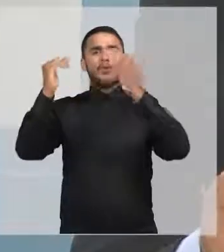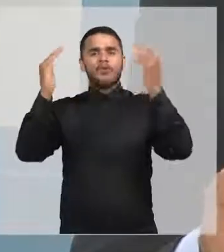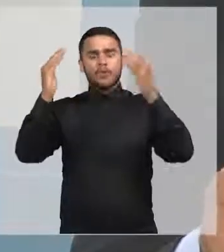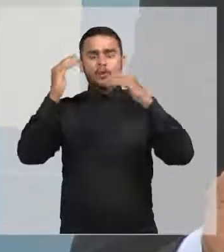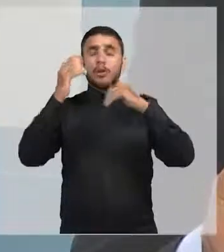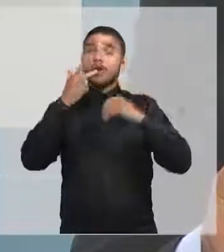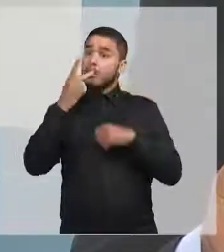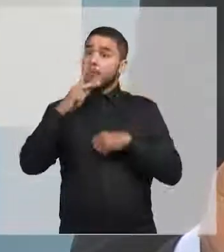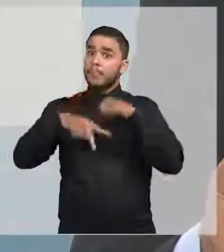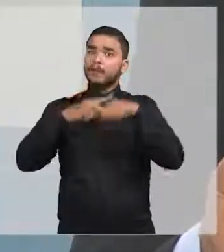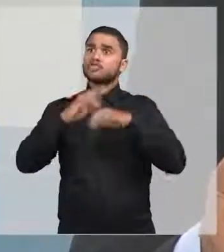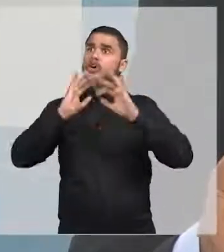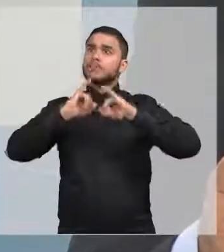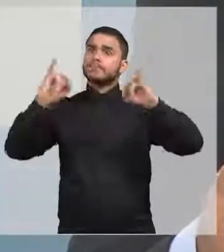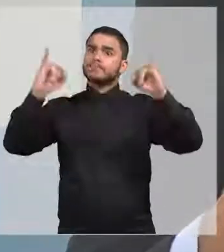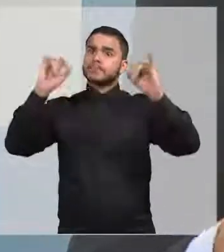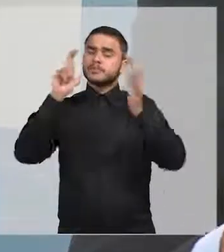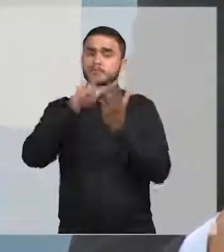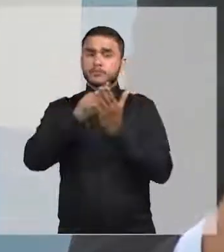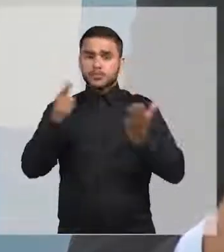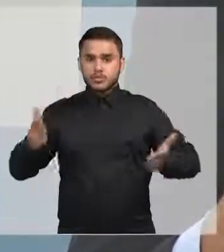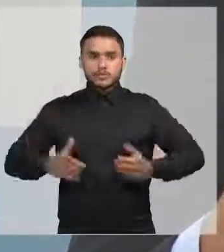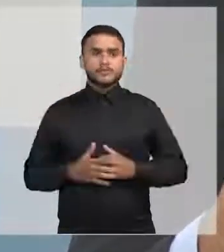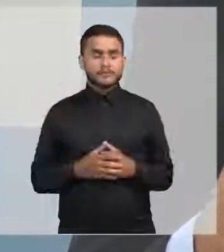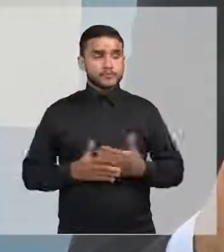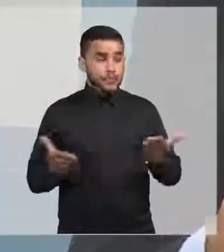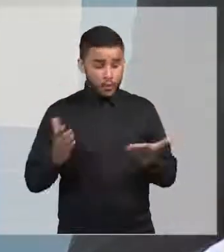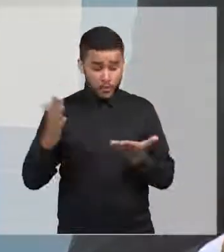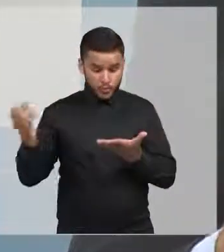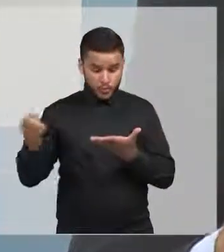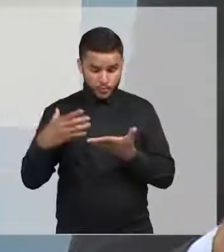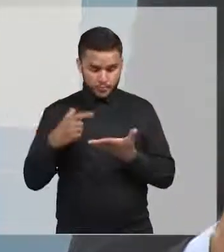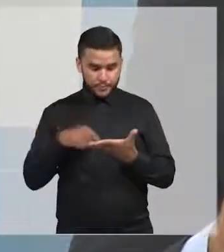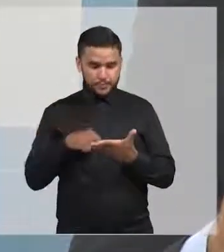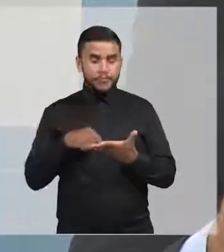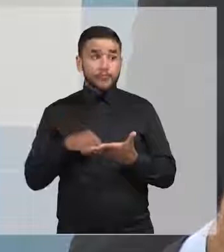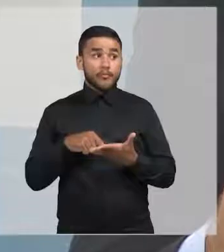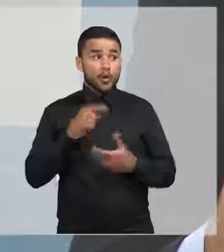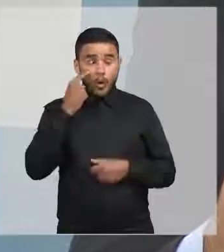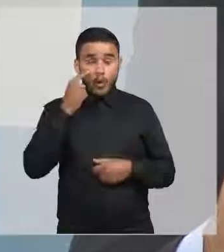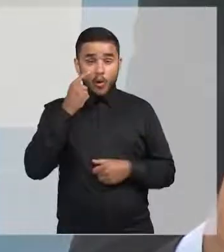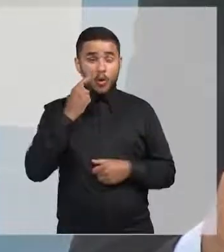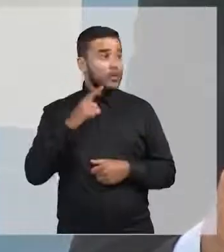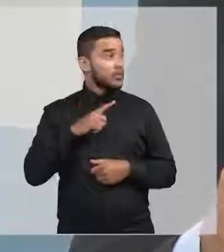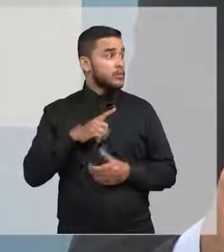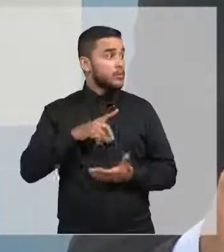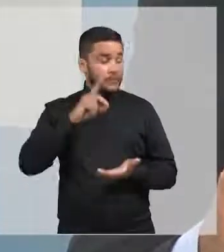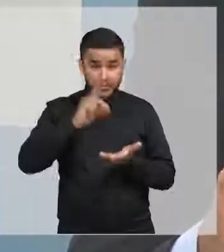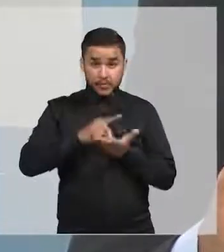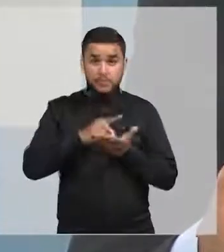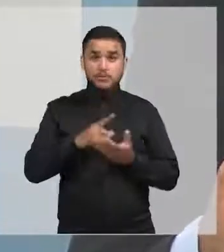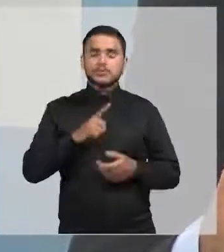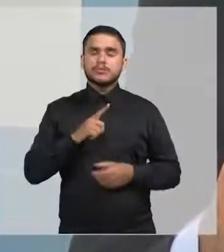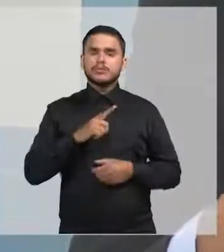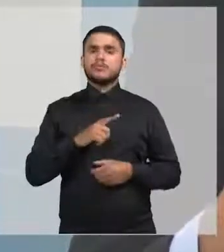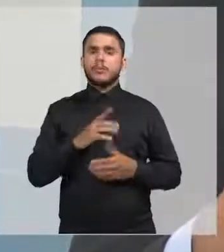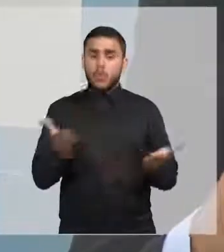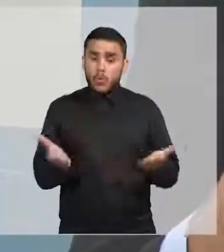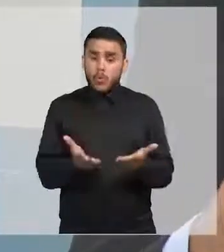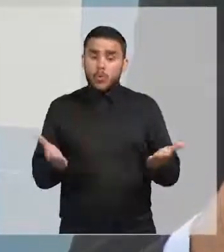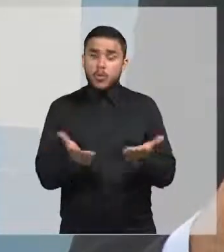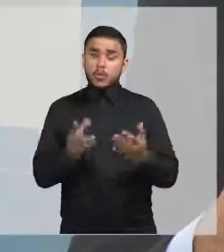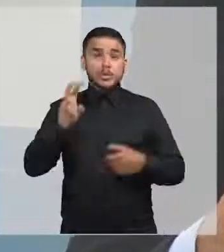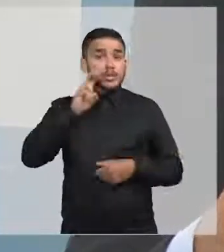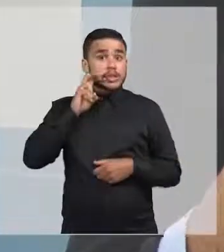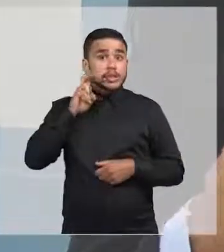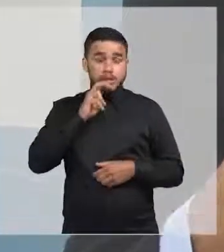seu rival. Em sua conta no Twitter, o autor do texto, Stephen Gibbs, escreveu, no fim da nossa conversa com o